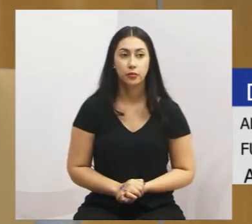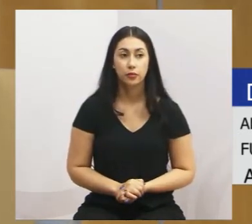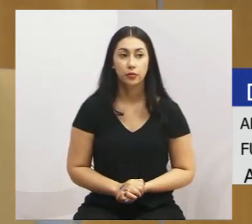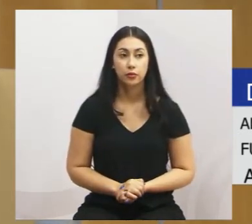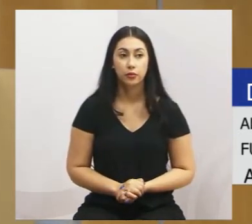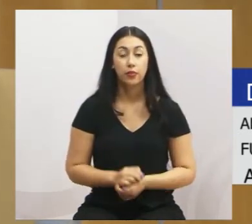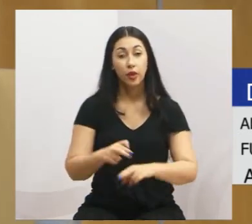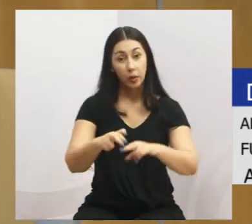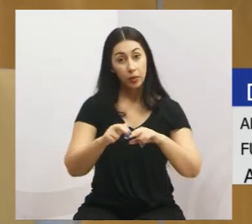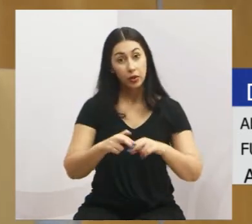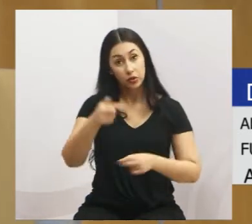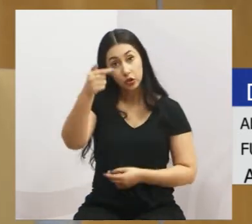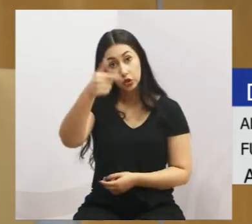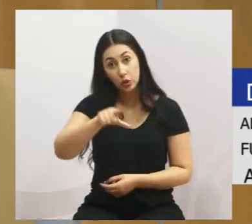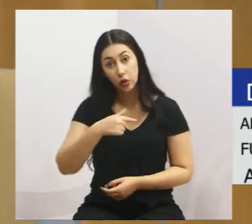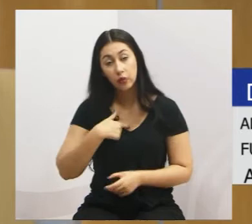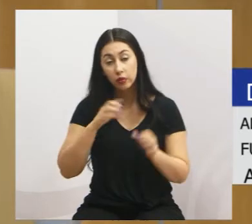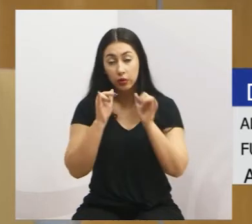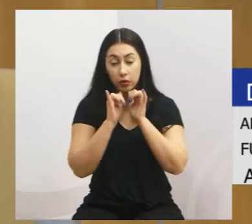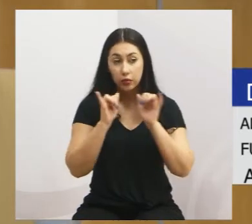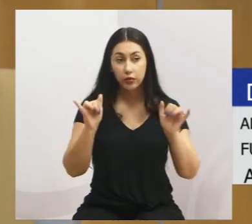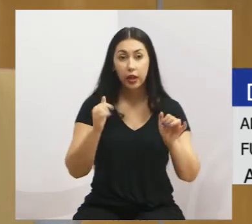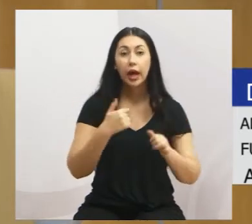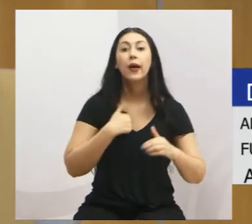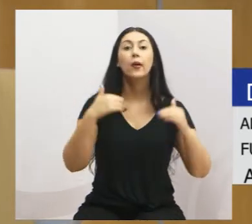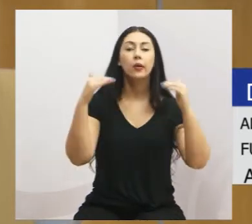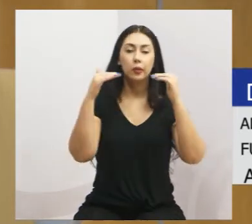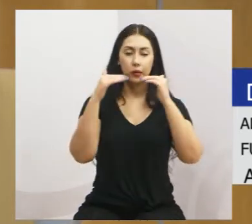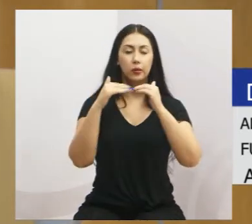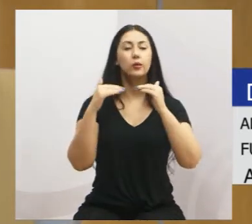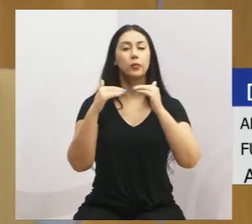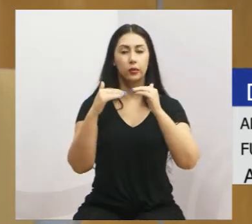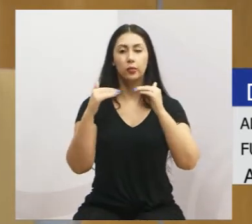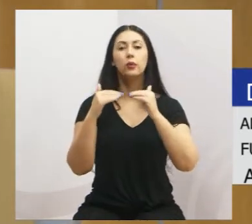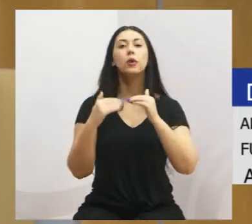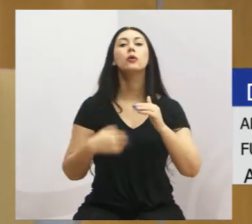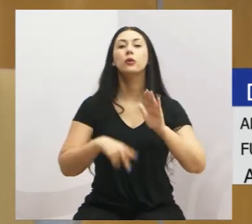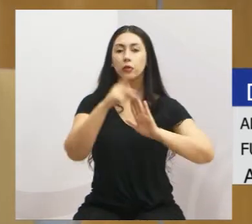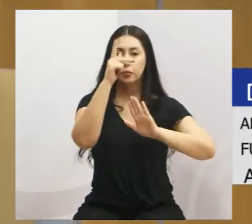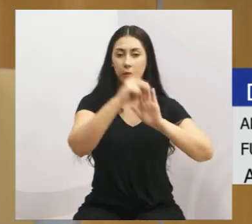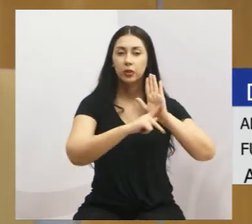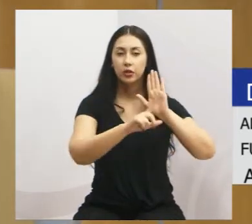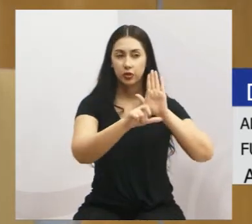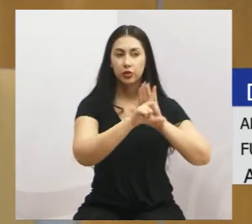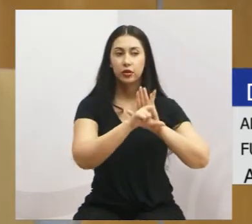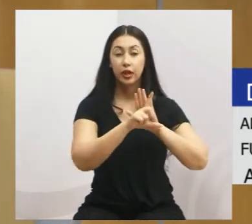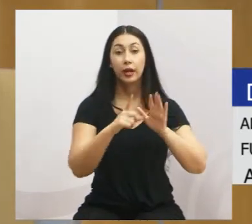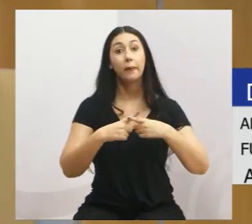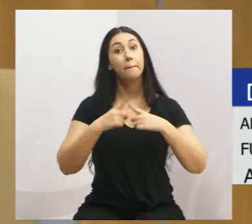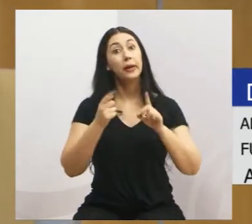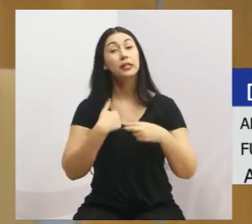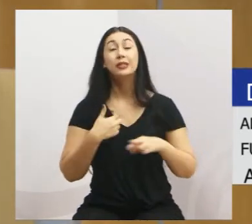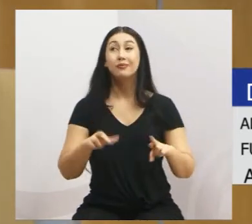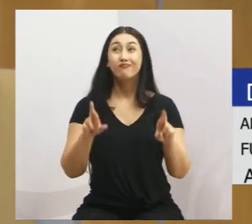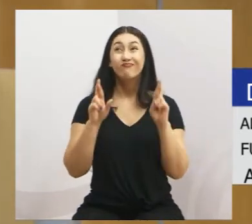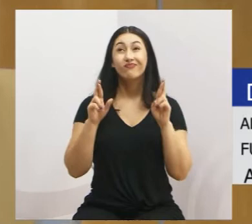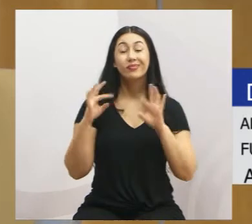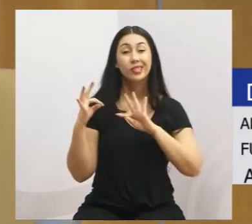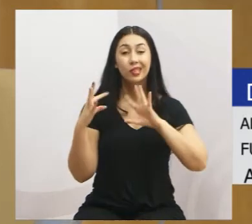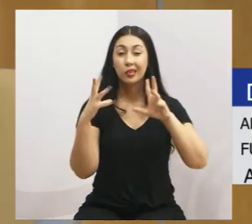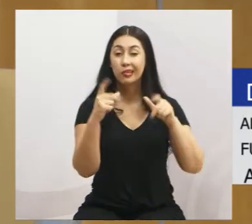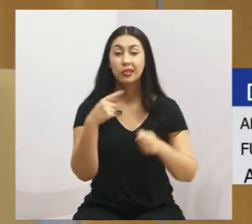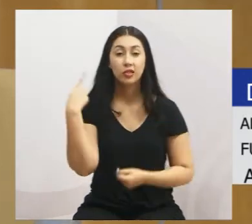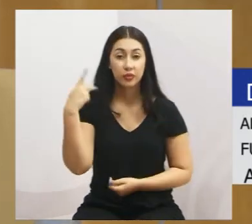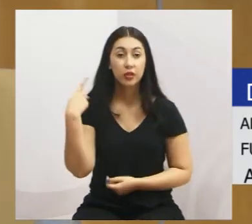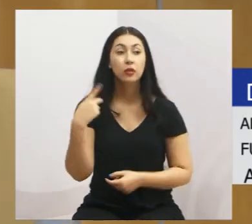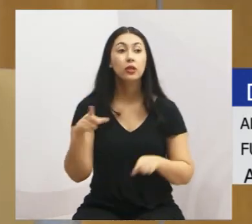Então, mais uma vez eu reforço, sou favorável a esse projeto de lei, mas espero que todos os vereadores e